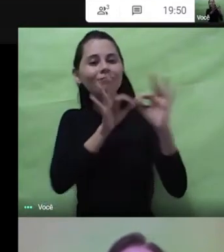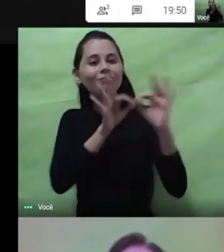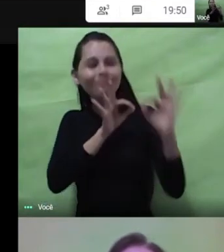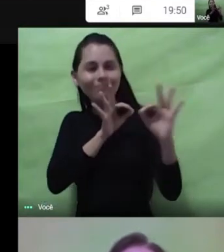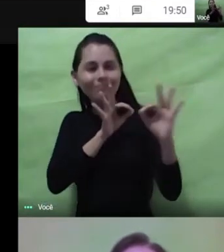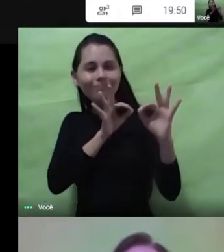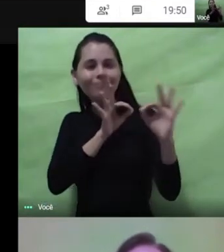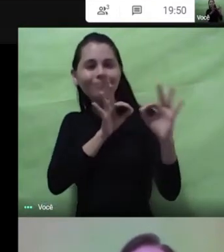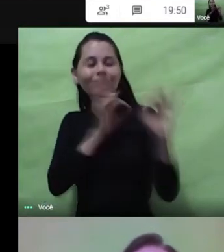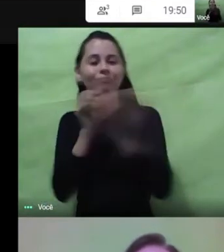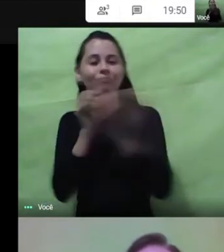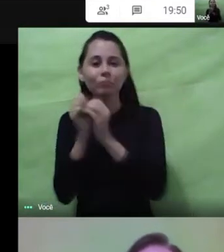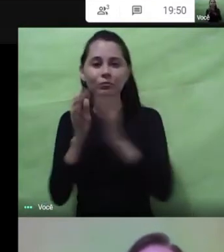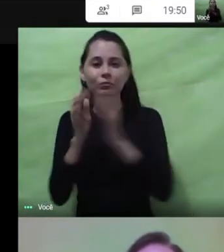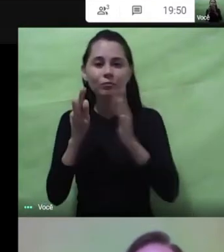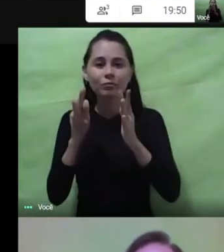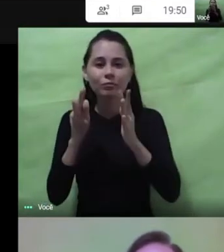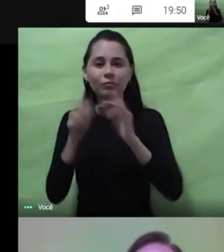pandemia.